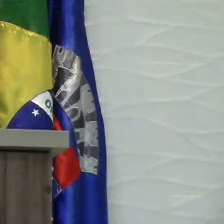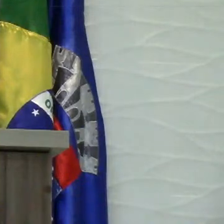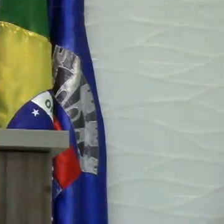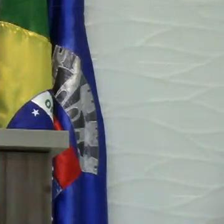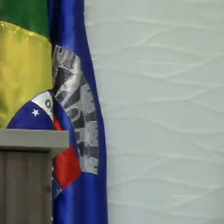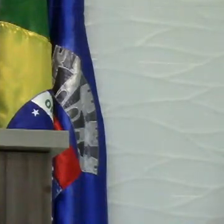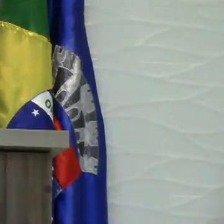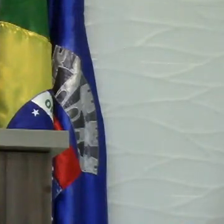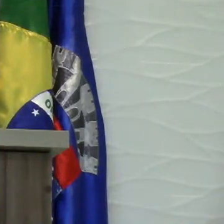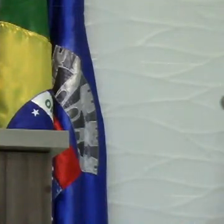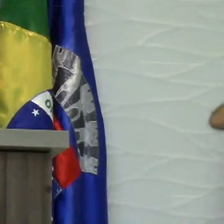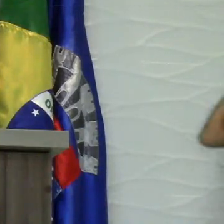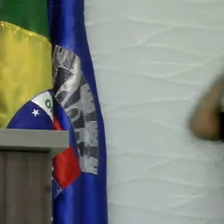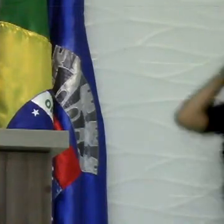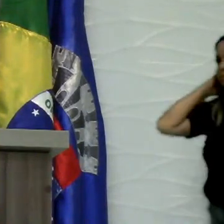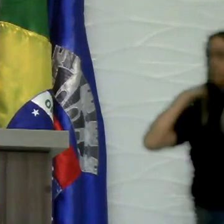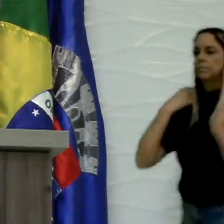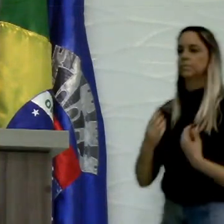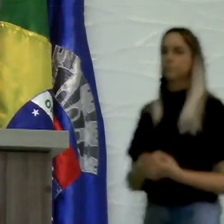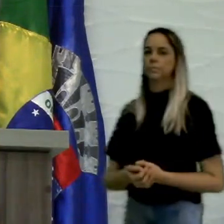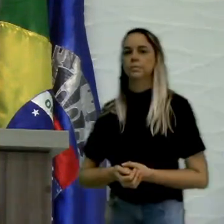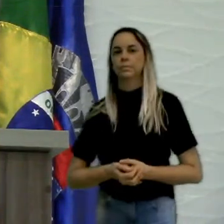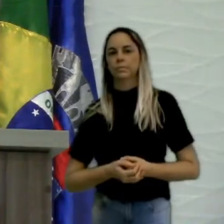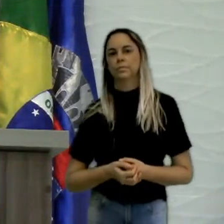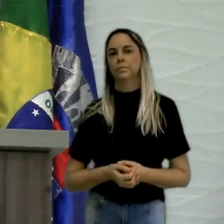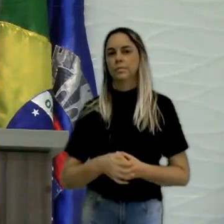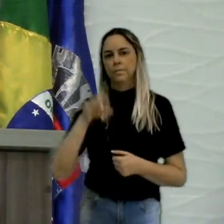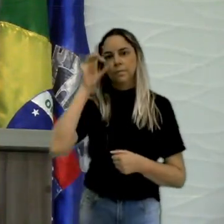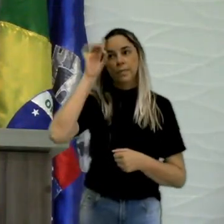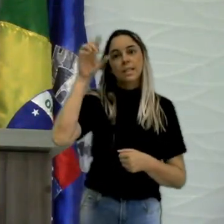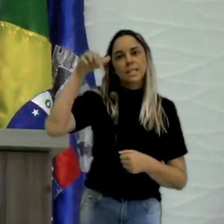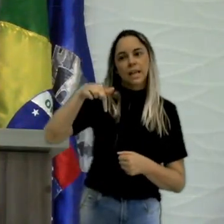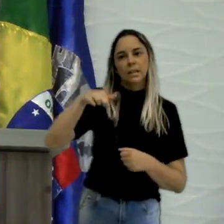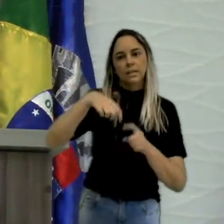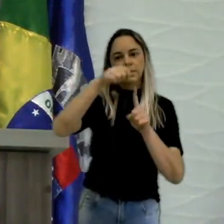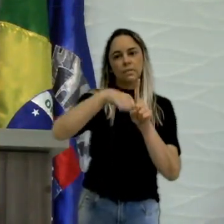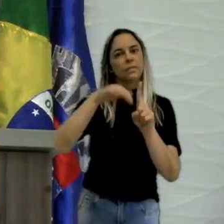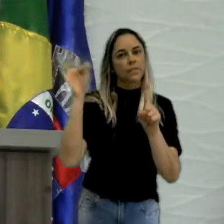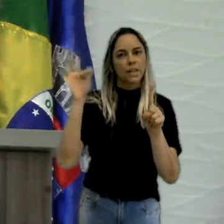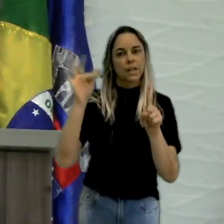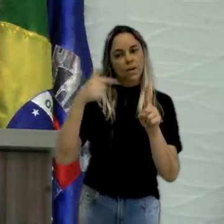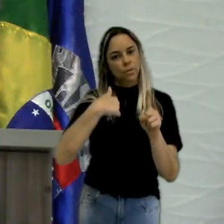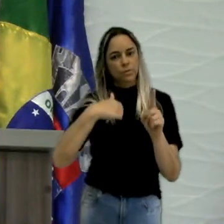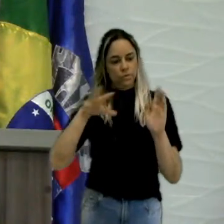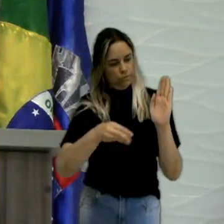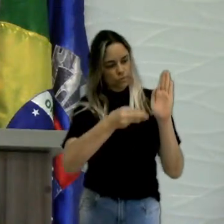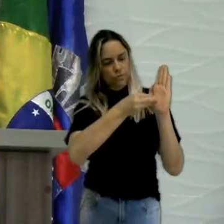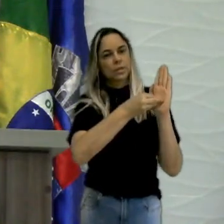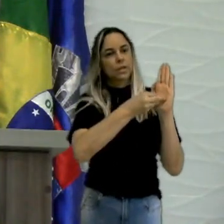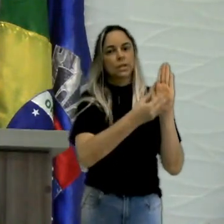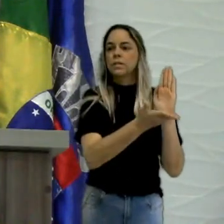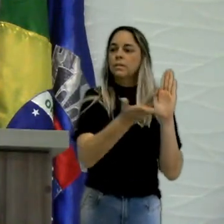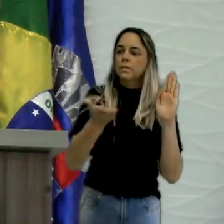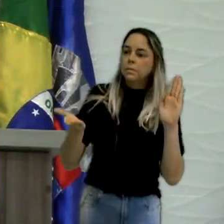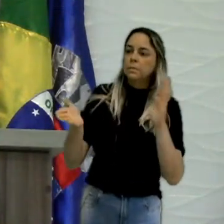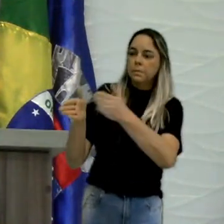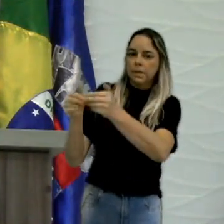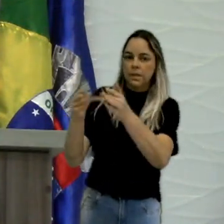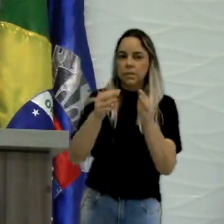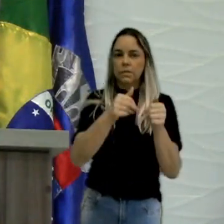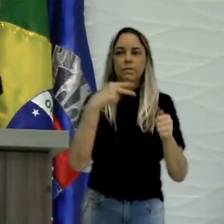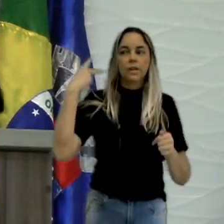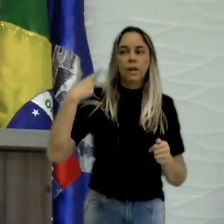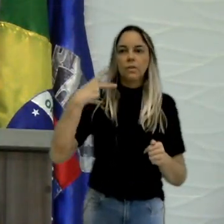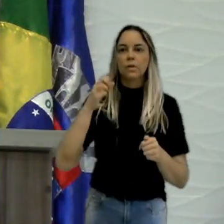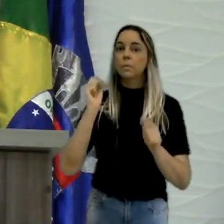aqui discutia. E no dia 7 de fevereiro, eu aqui coloquei um requerimento pedindo que os vereadores dessa casa aprovassem e que a gente